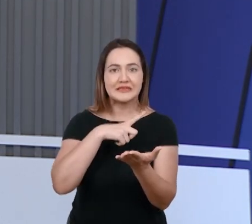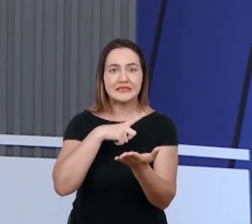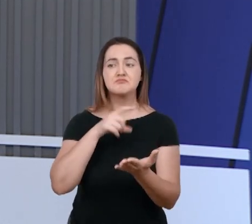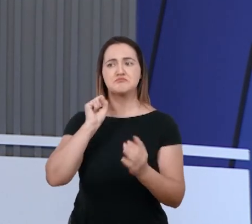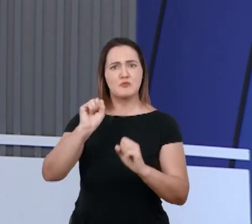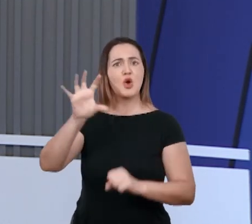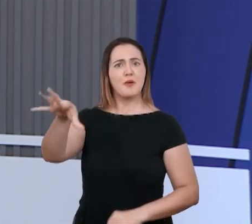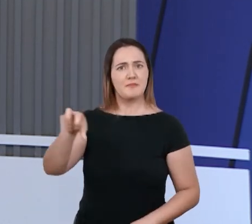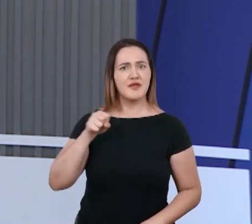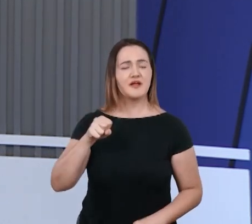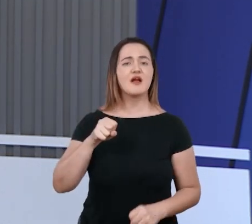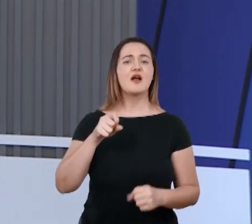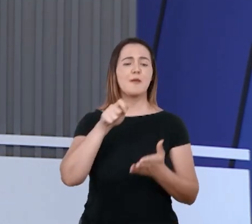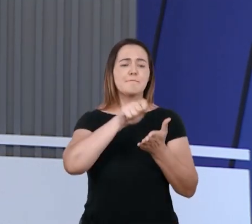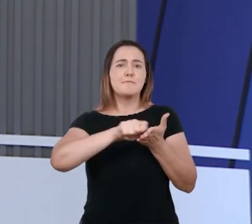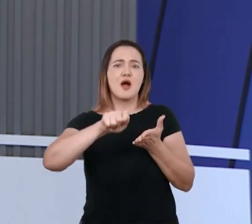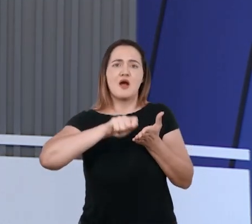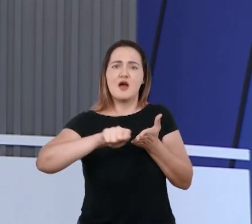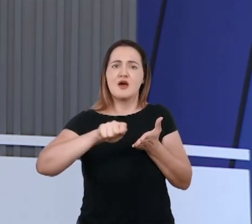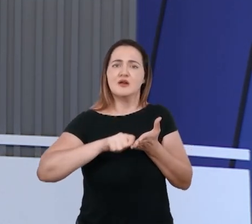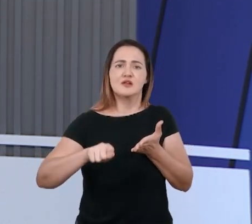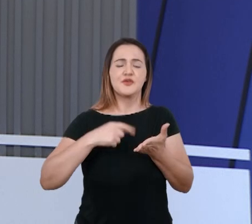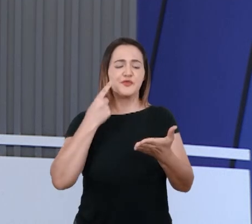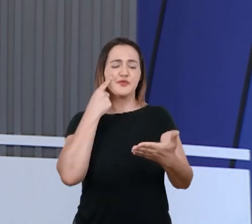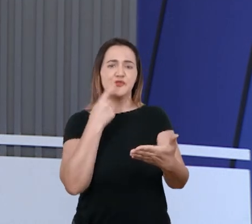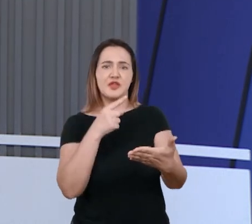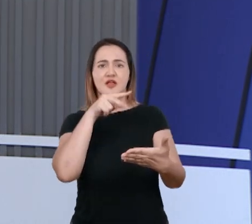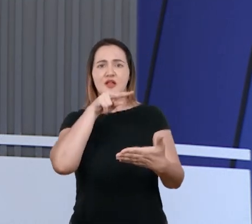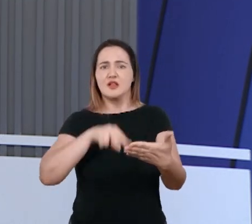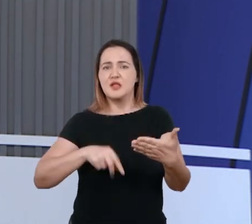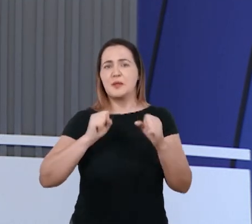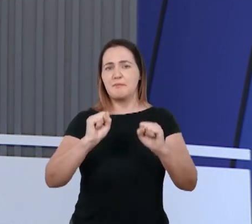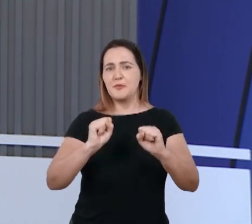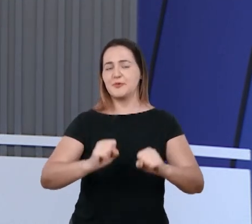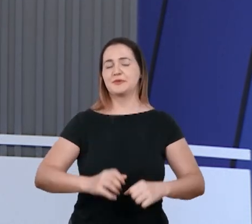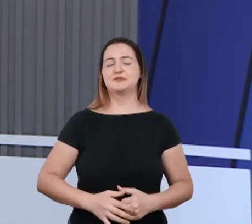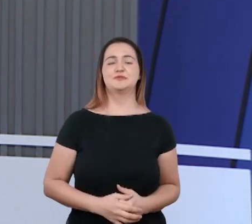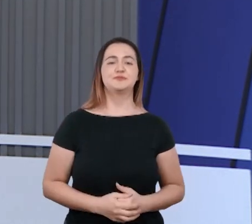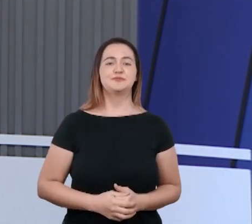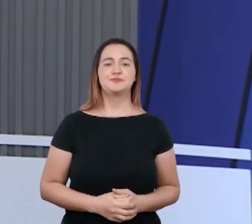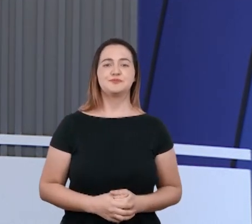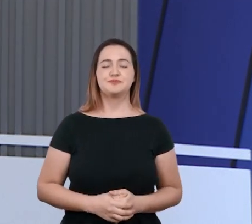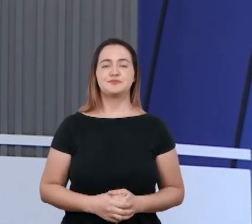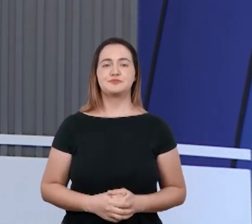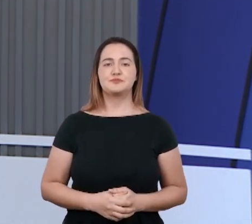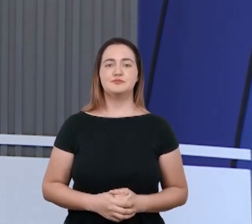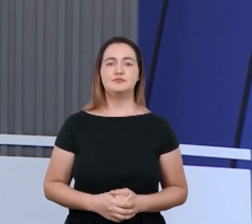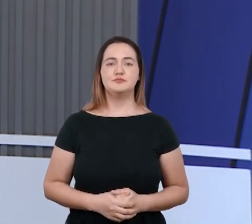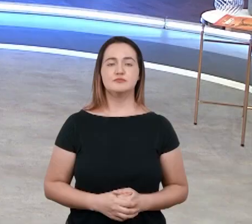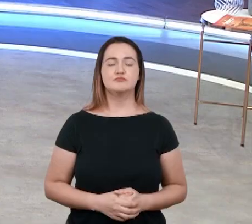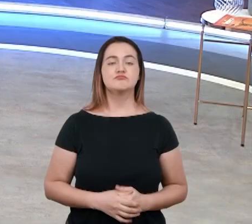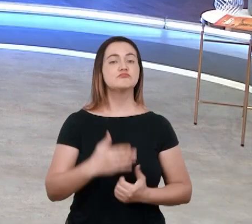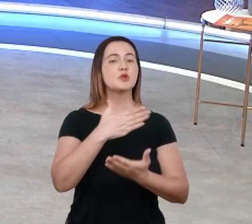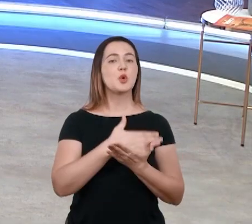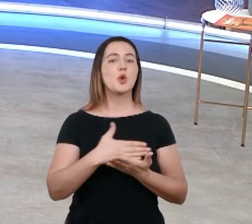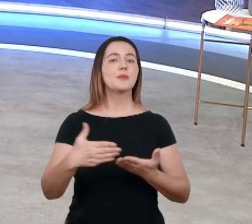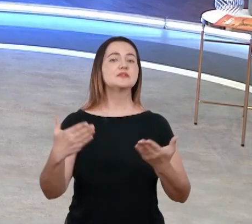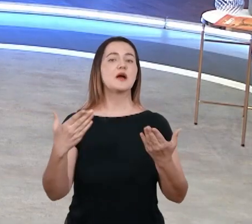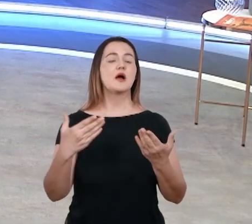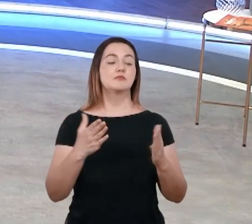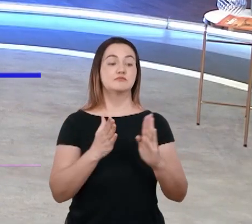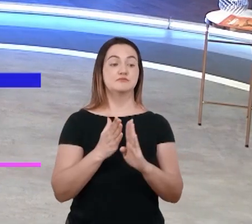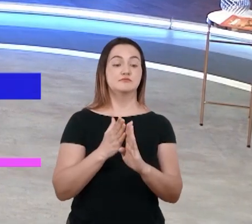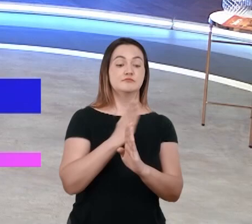aí também a sua Bíblia, porque no programa A Arena do Futuro, tudo começa na palavra.